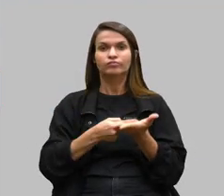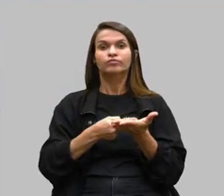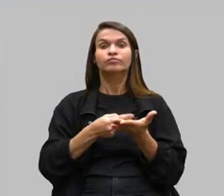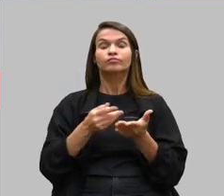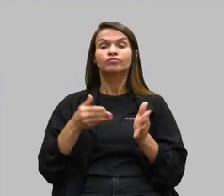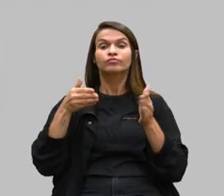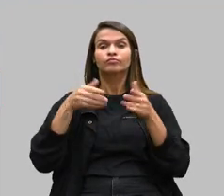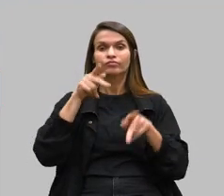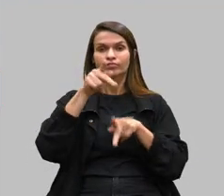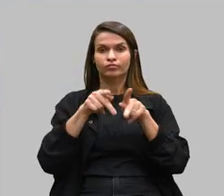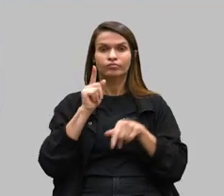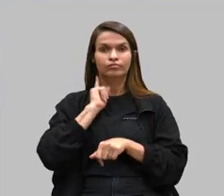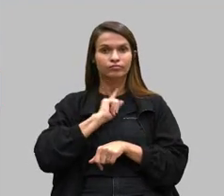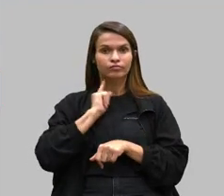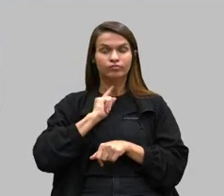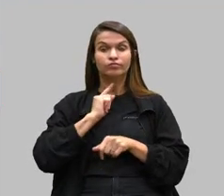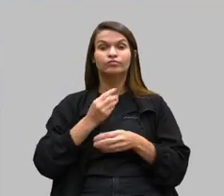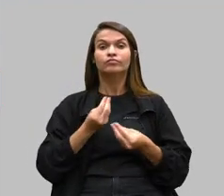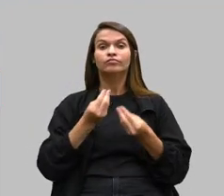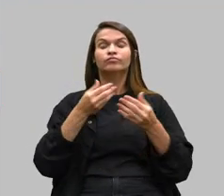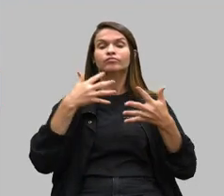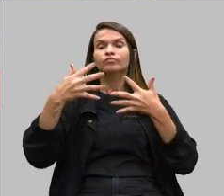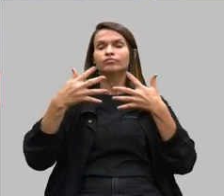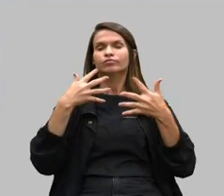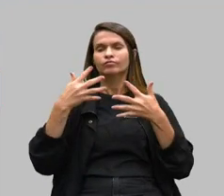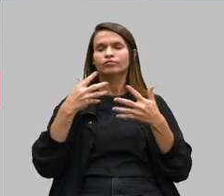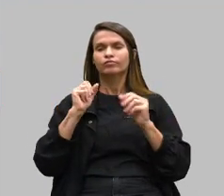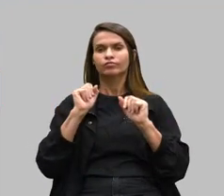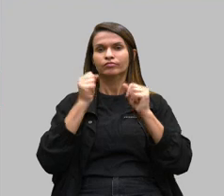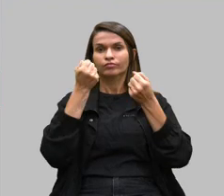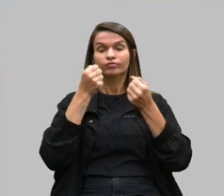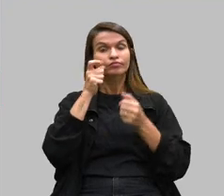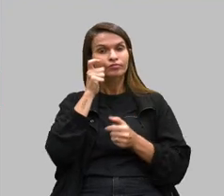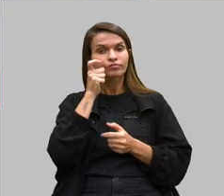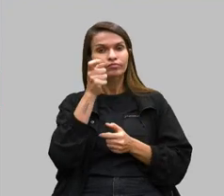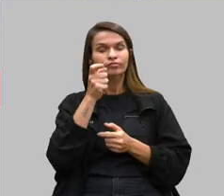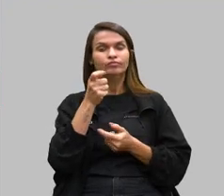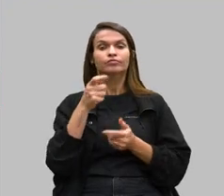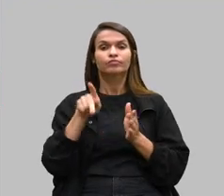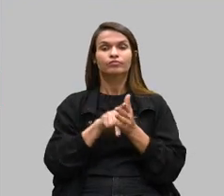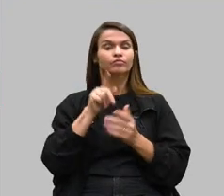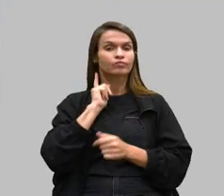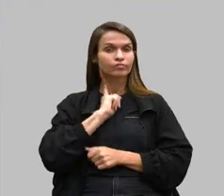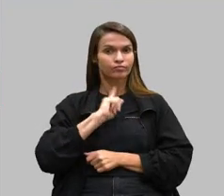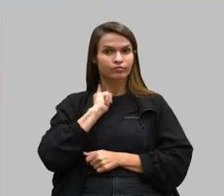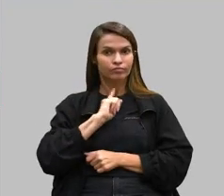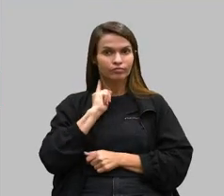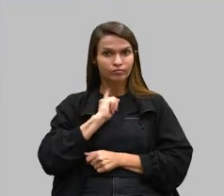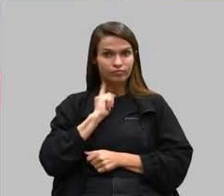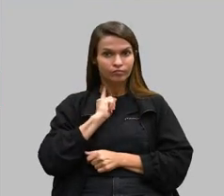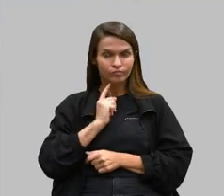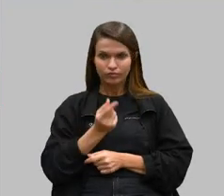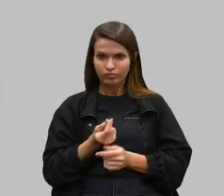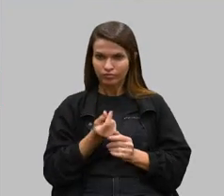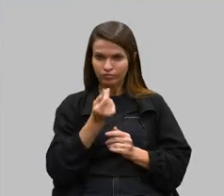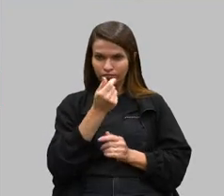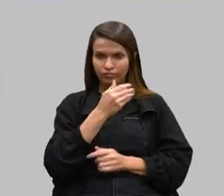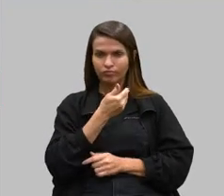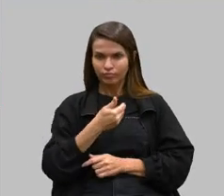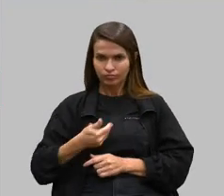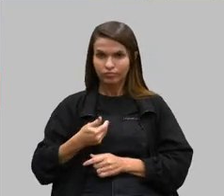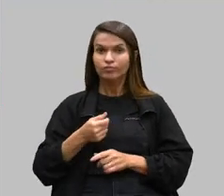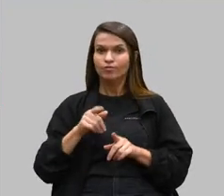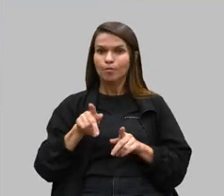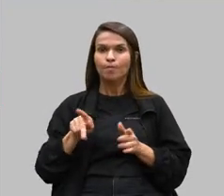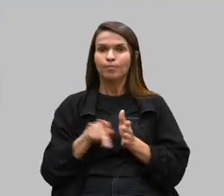Mineiro da Transparência de defender os interesses de Minas Gerais dinheiro público é dinheiro do povo